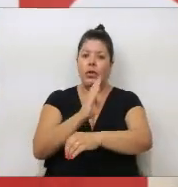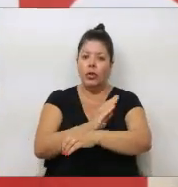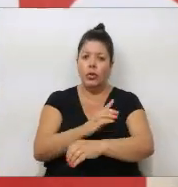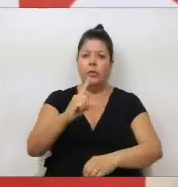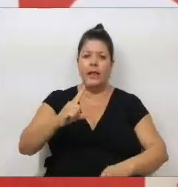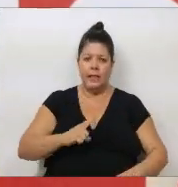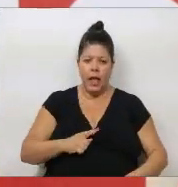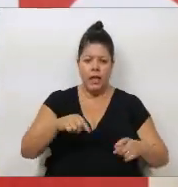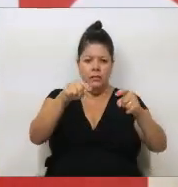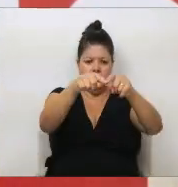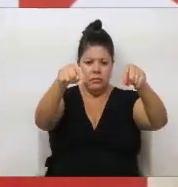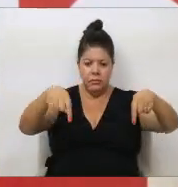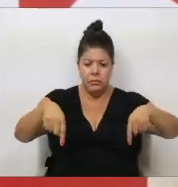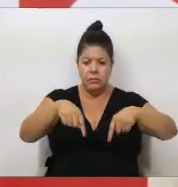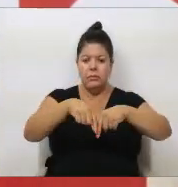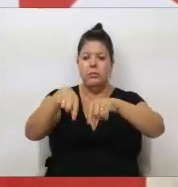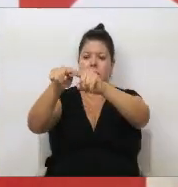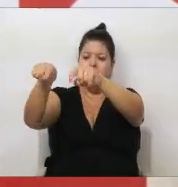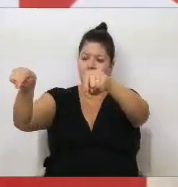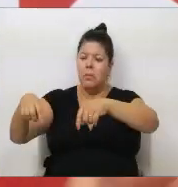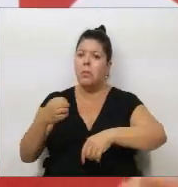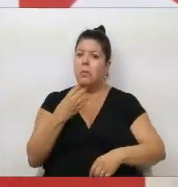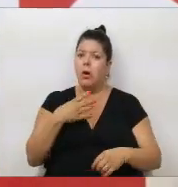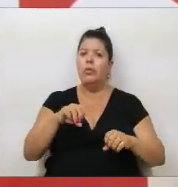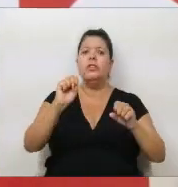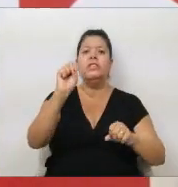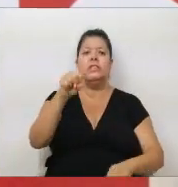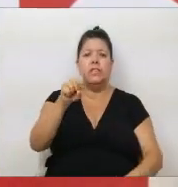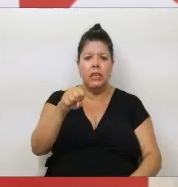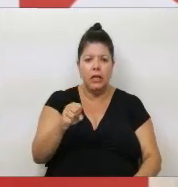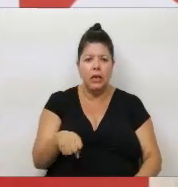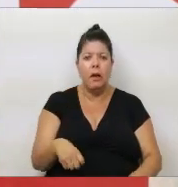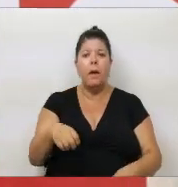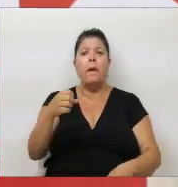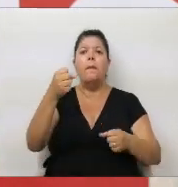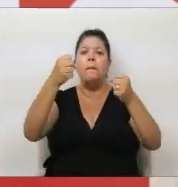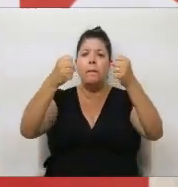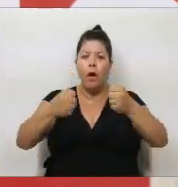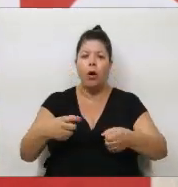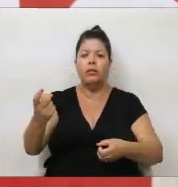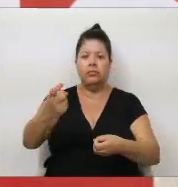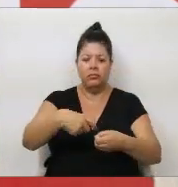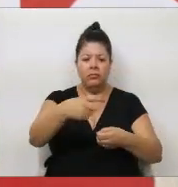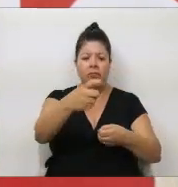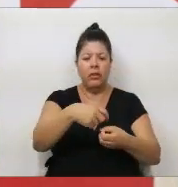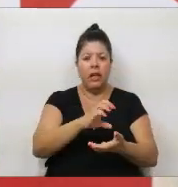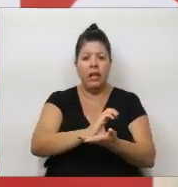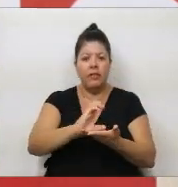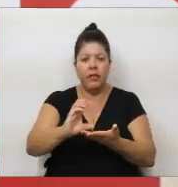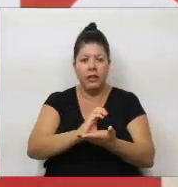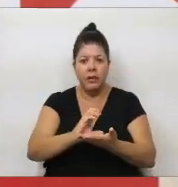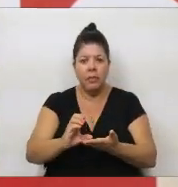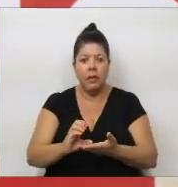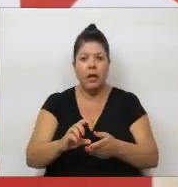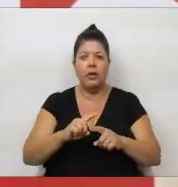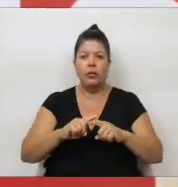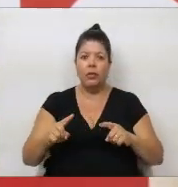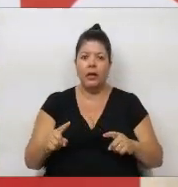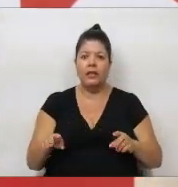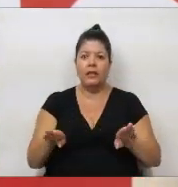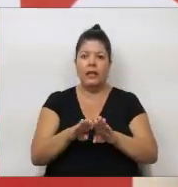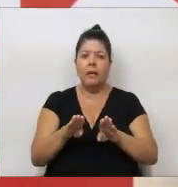territorial bem boa para isso. Pode ser, sim, receber vários investimentos, mas também nós podemos